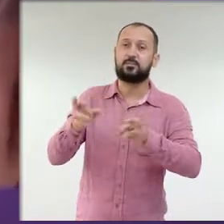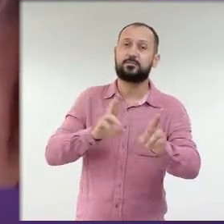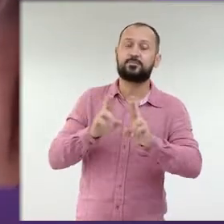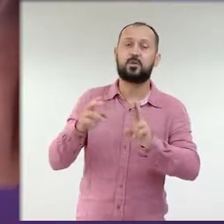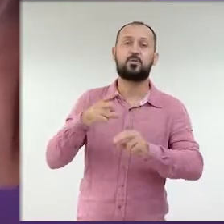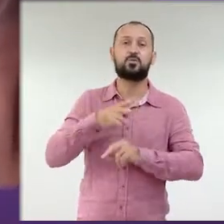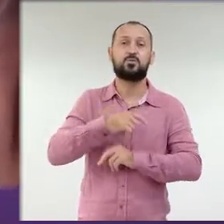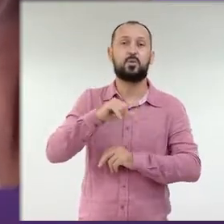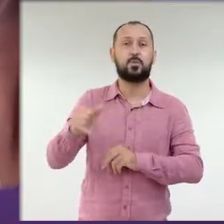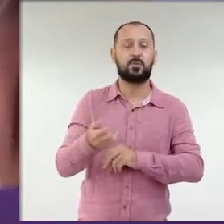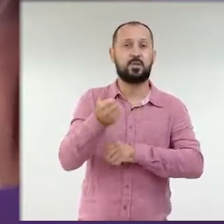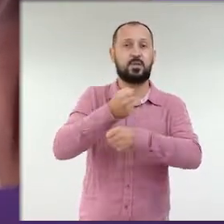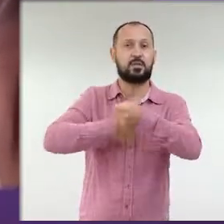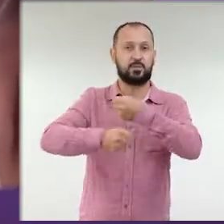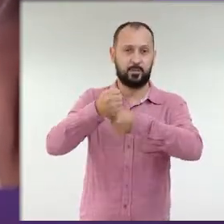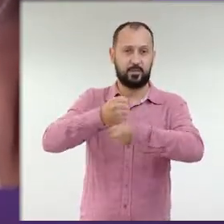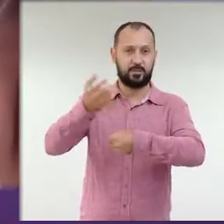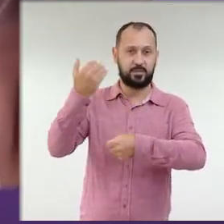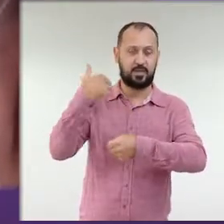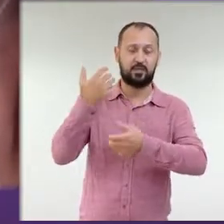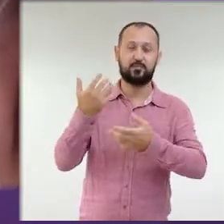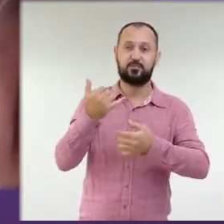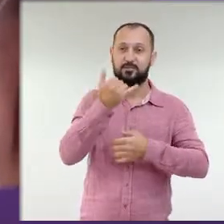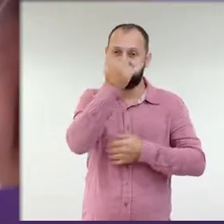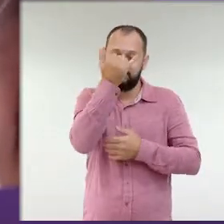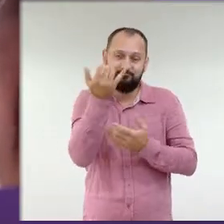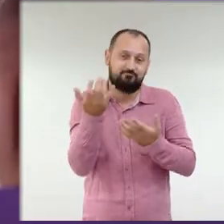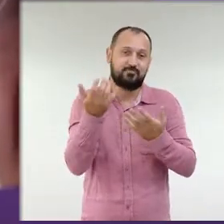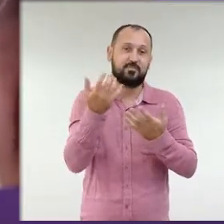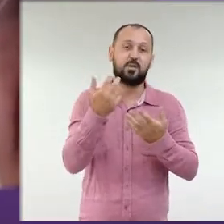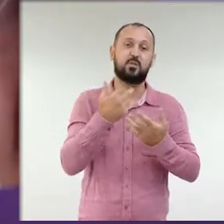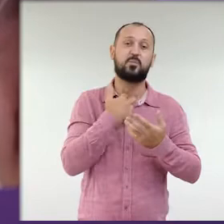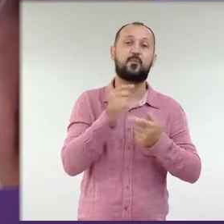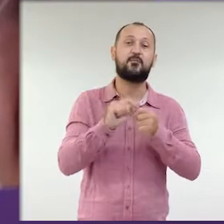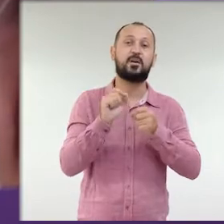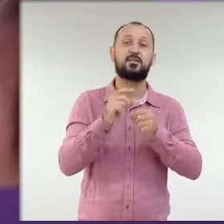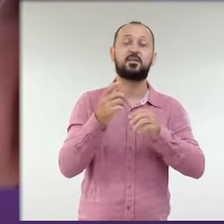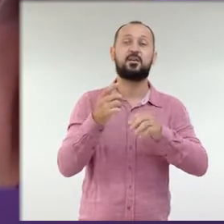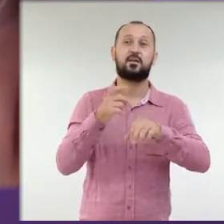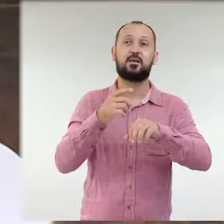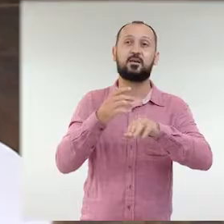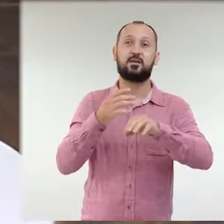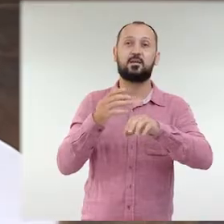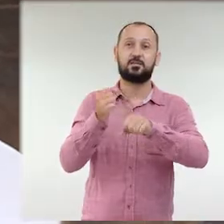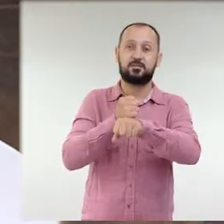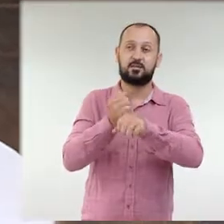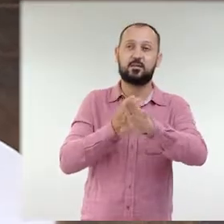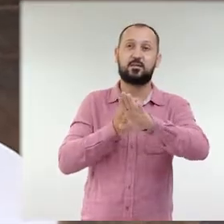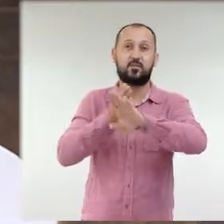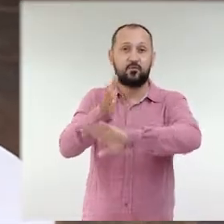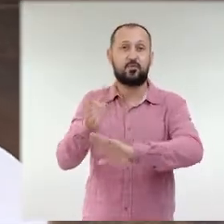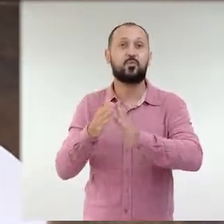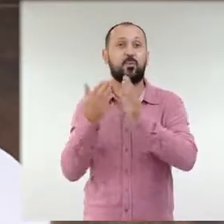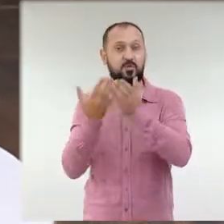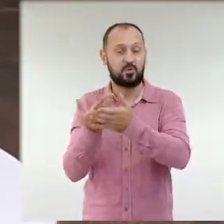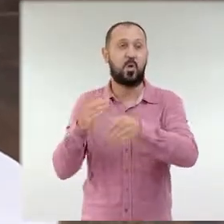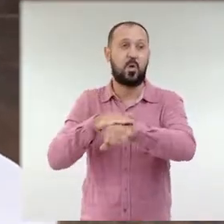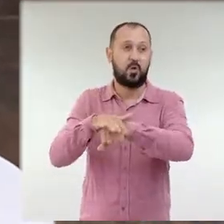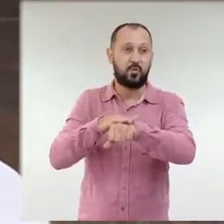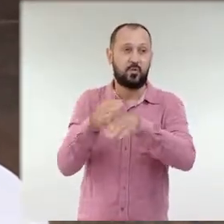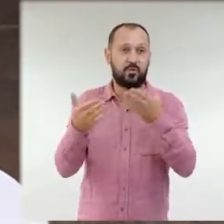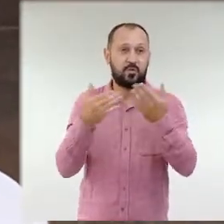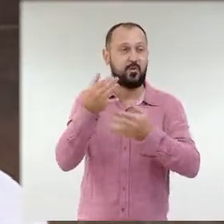tive a oportunidade de, no ano passado, infelizmente nós não podemos fazer matéria esse ano, mas eu fui a uma escola,